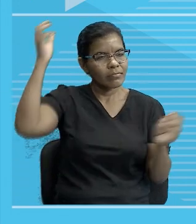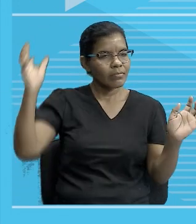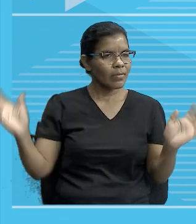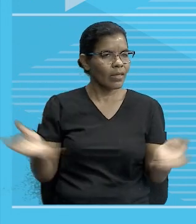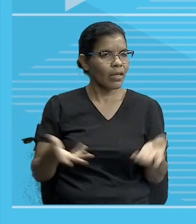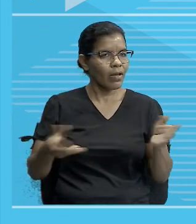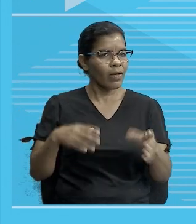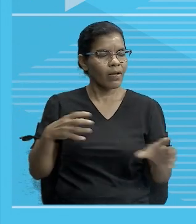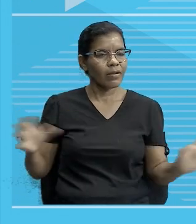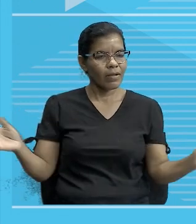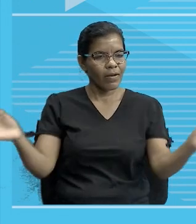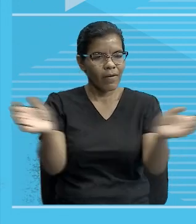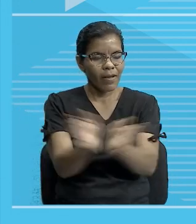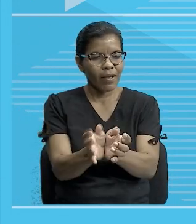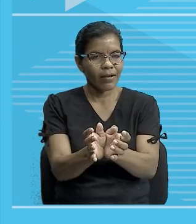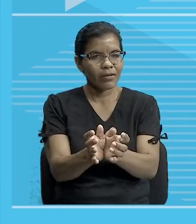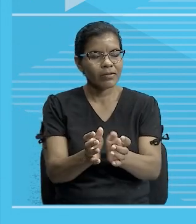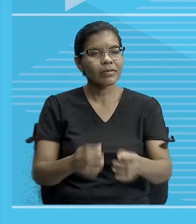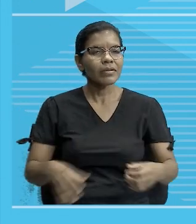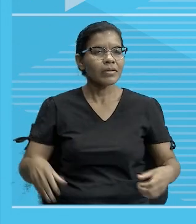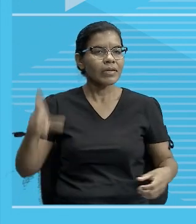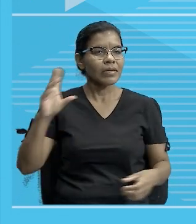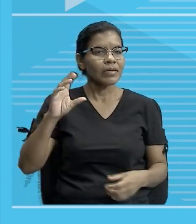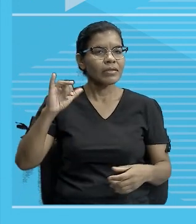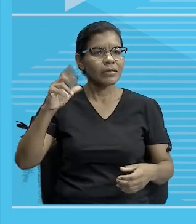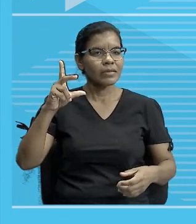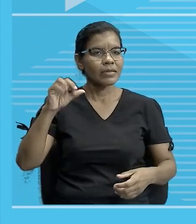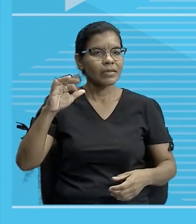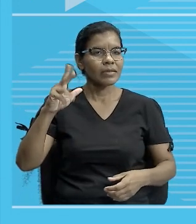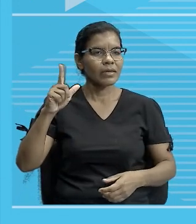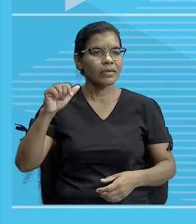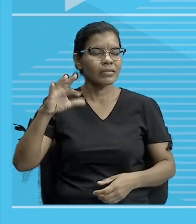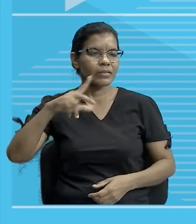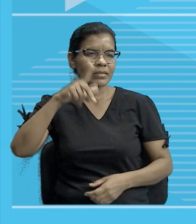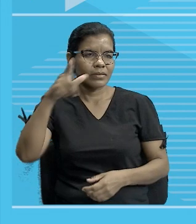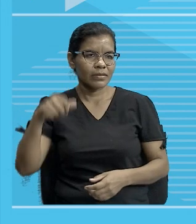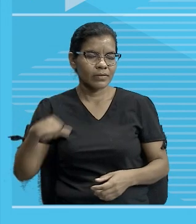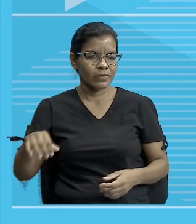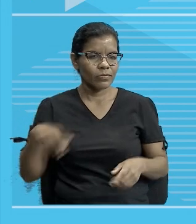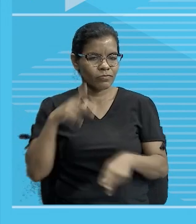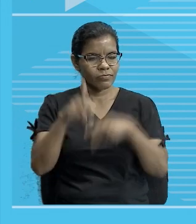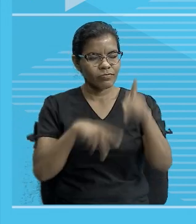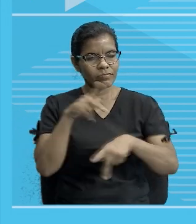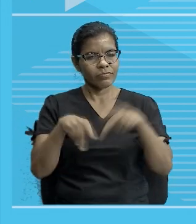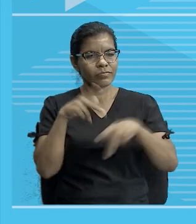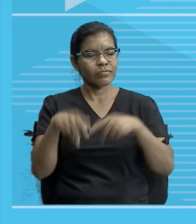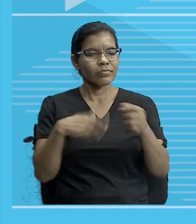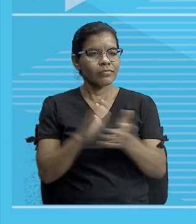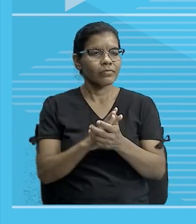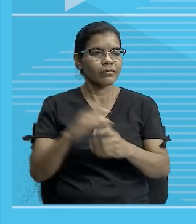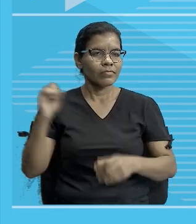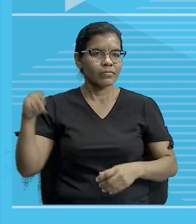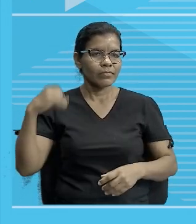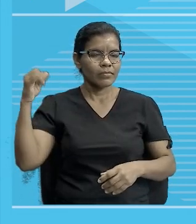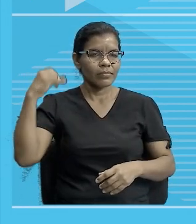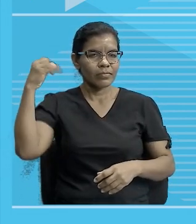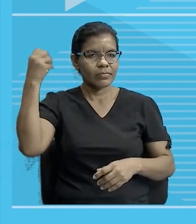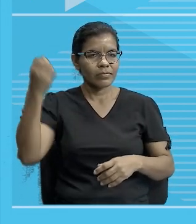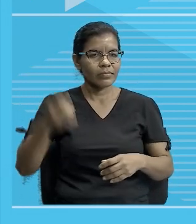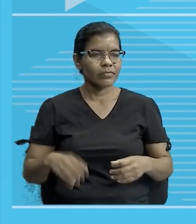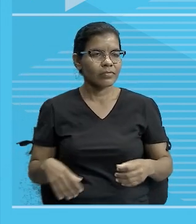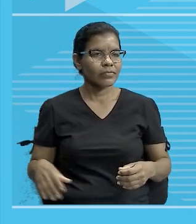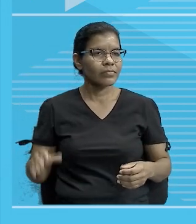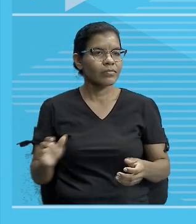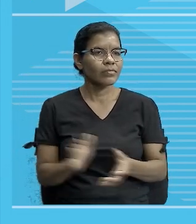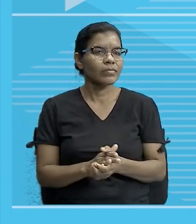ser o conjunto dos cidadãos. No Piauíês, o povo. Um importante evento ocorrido em